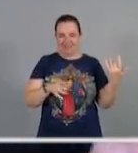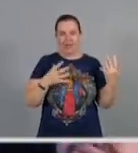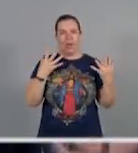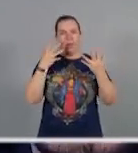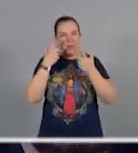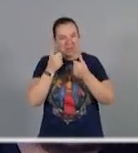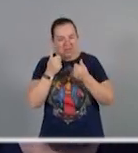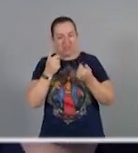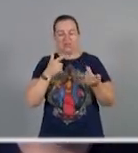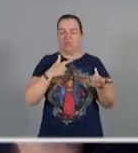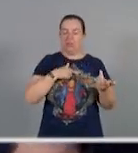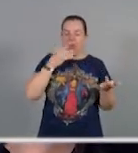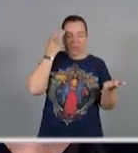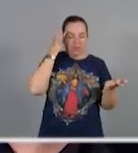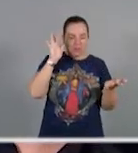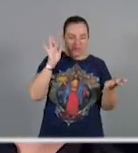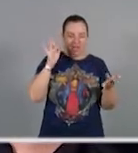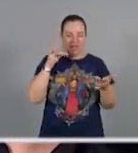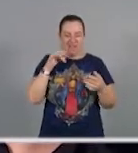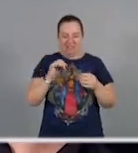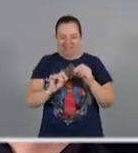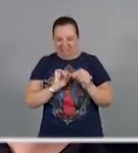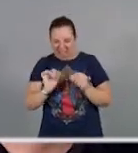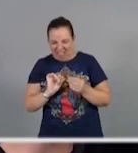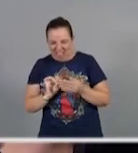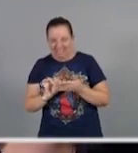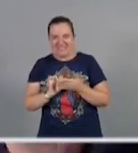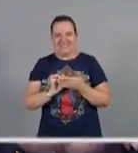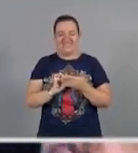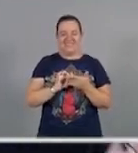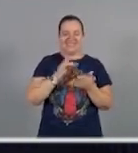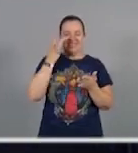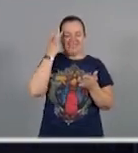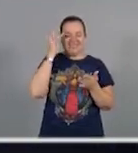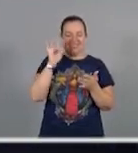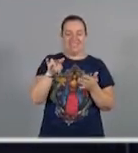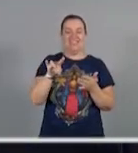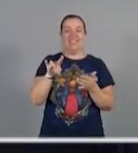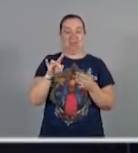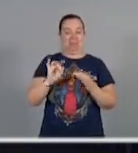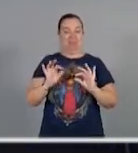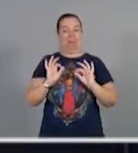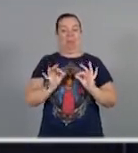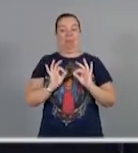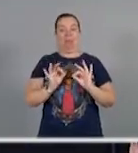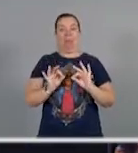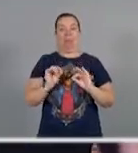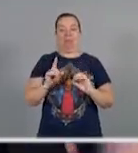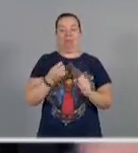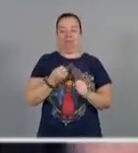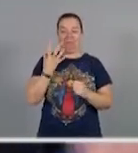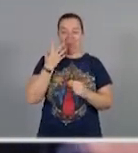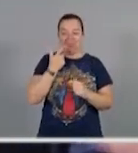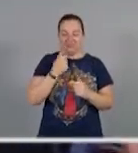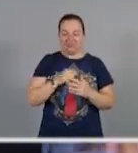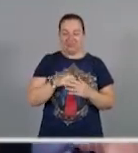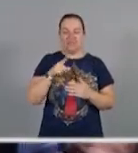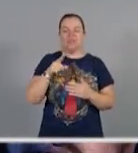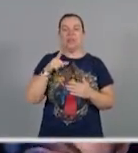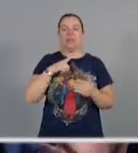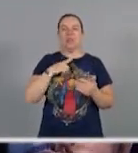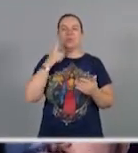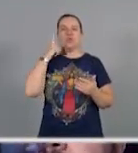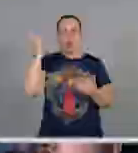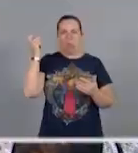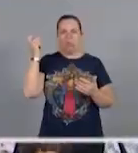Bonito ou feio? Não sei, riscado. Não, não tem não, ele é muito caprichoso. Isso aqui dá som?